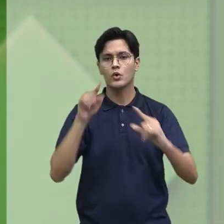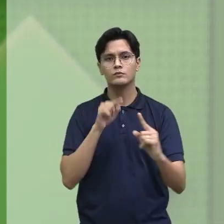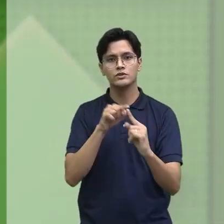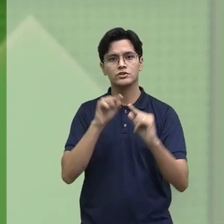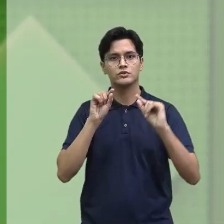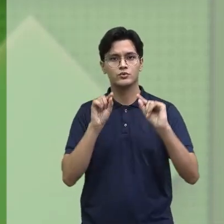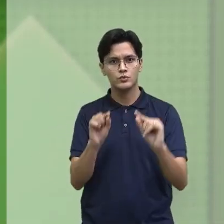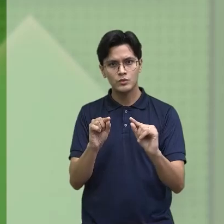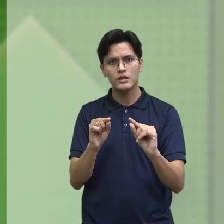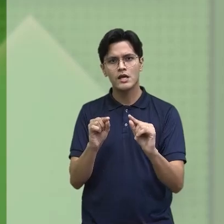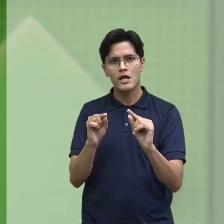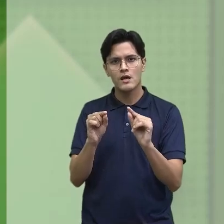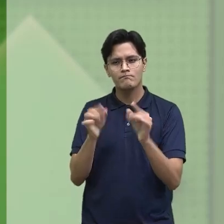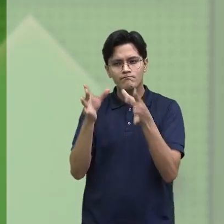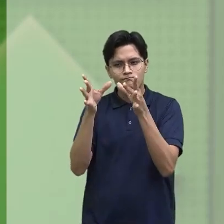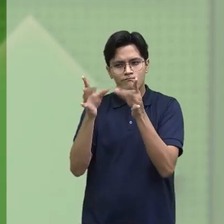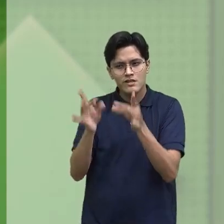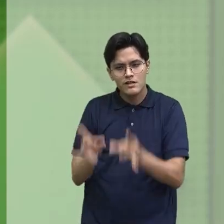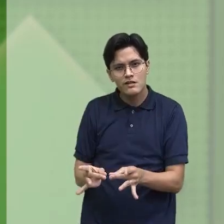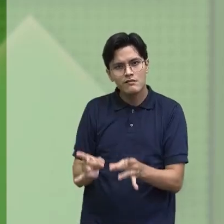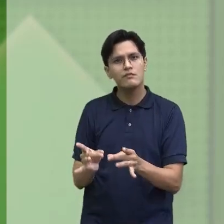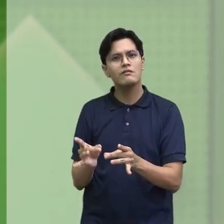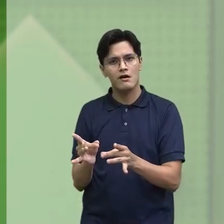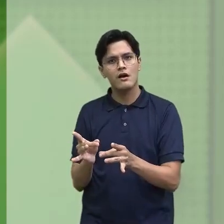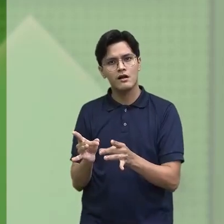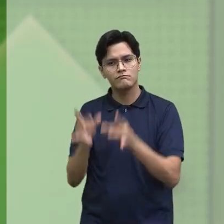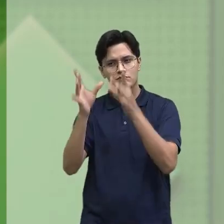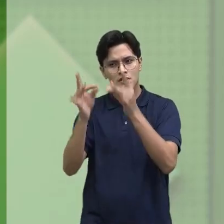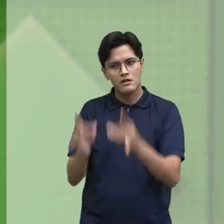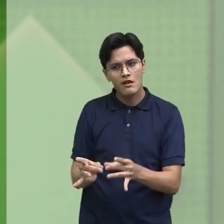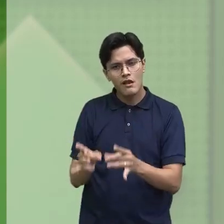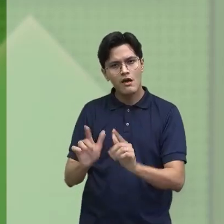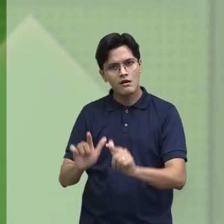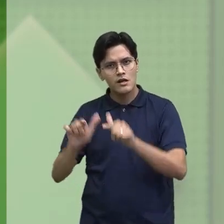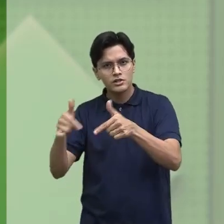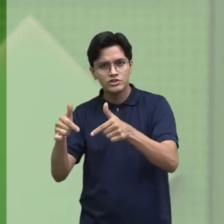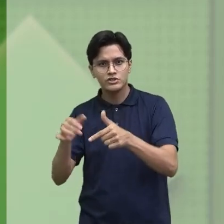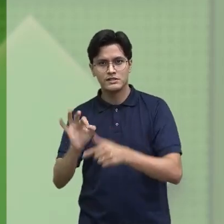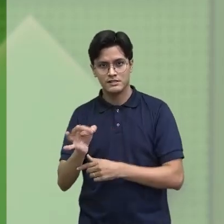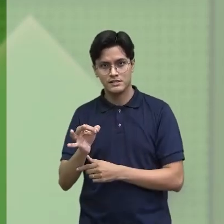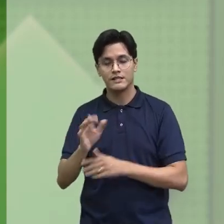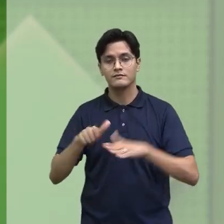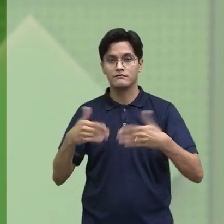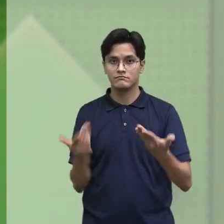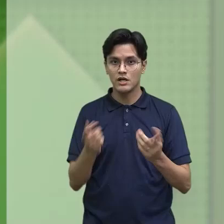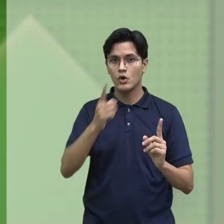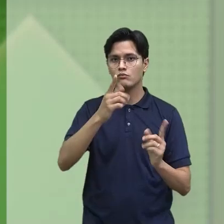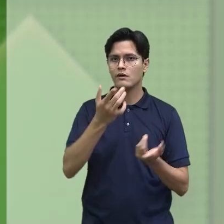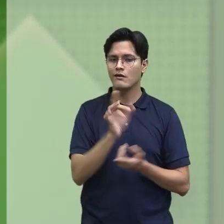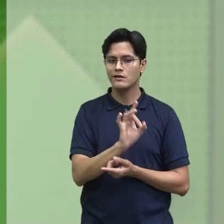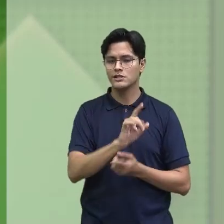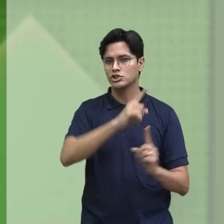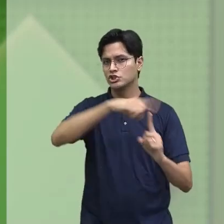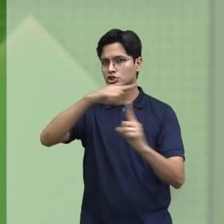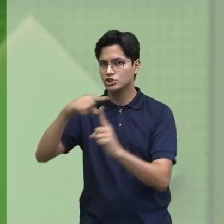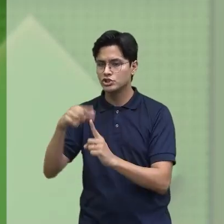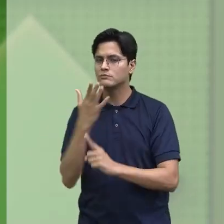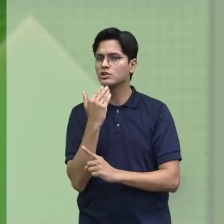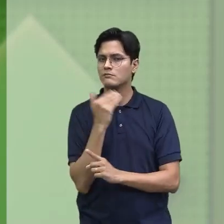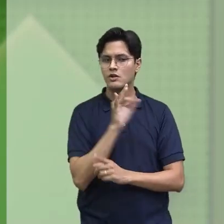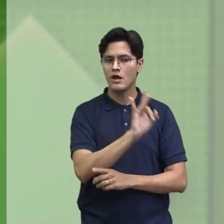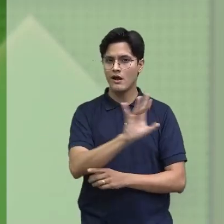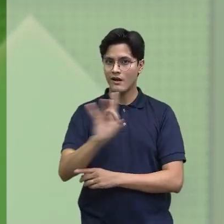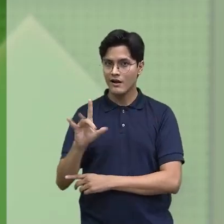mínimos detalhes, né? Então, para cada tipo de alimento, você percebe aí que vai ter uma tecnologia inovadora que